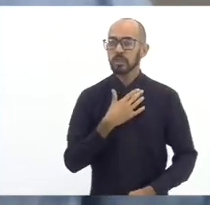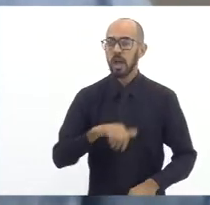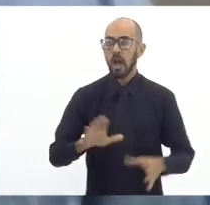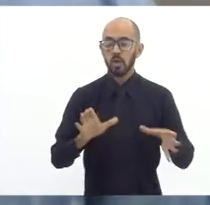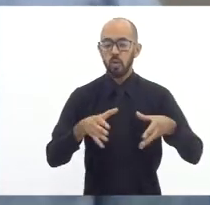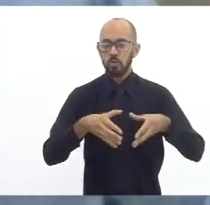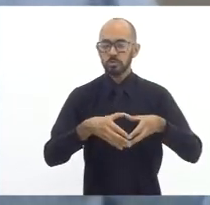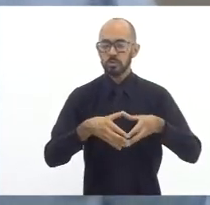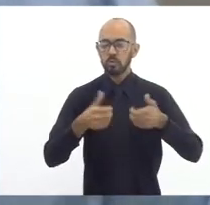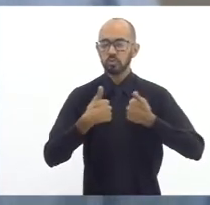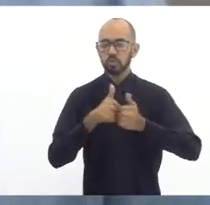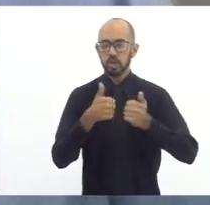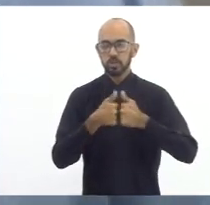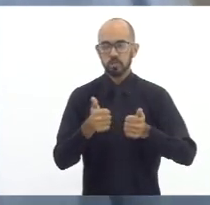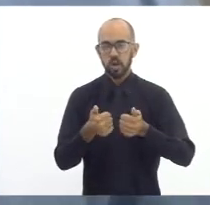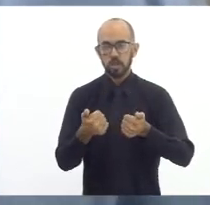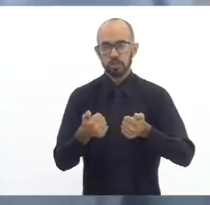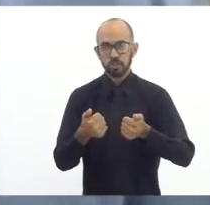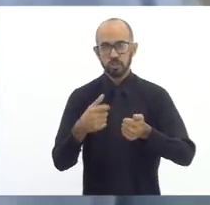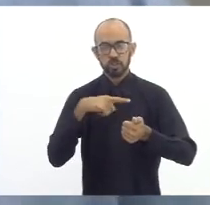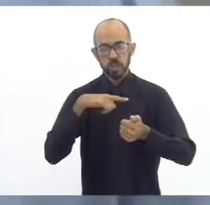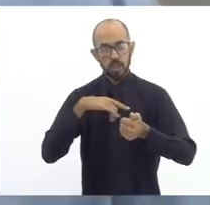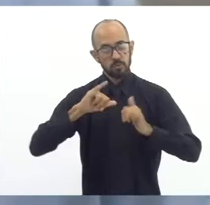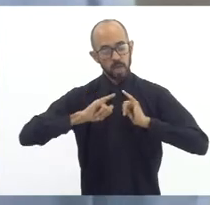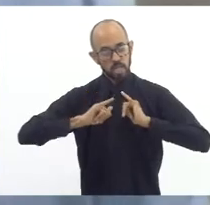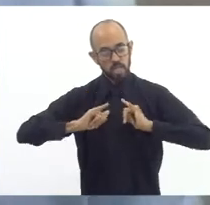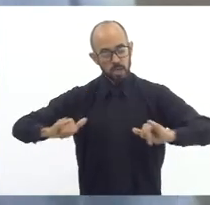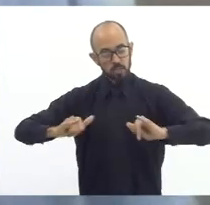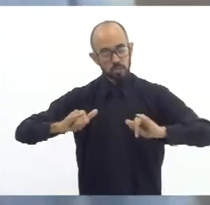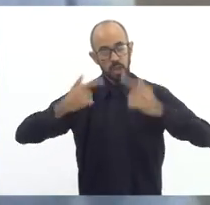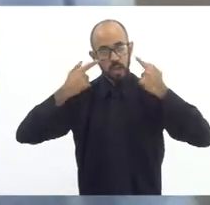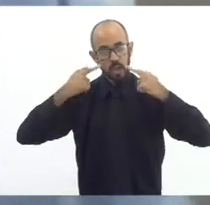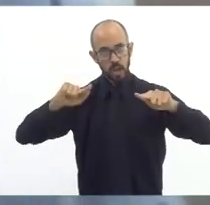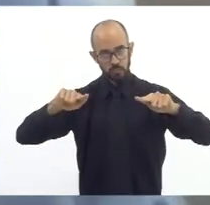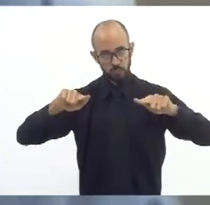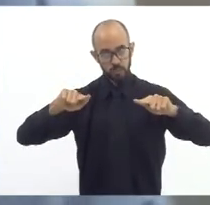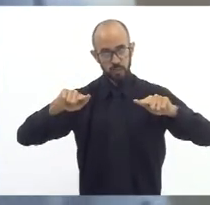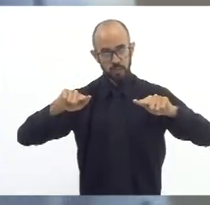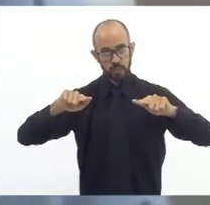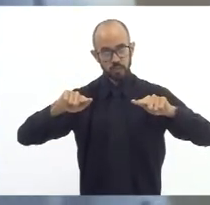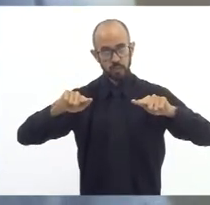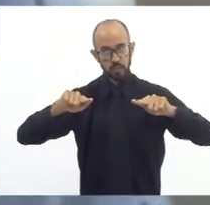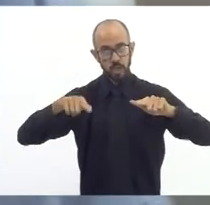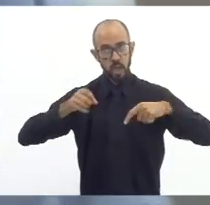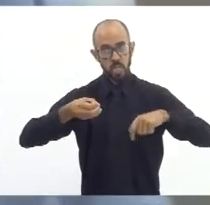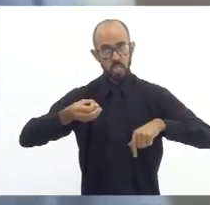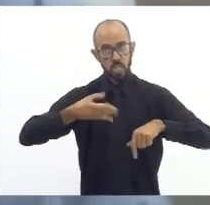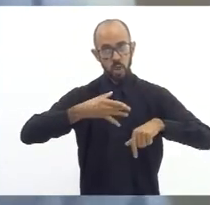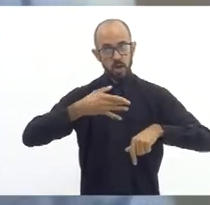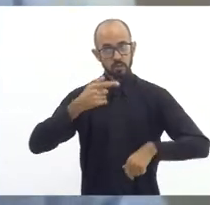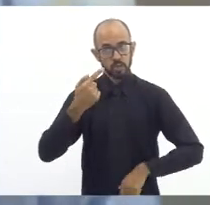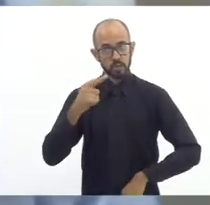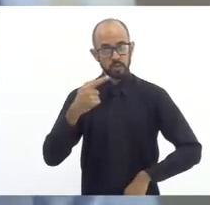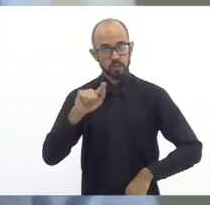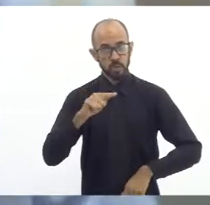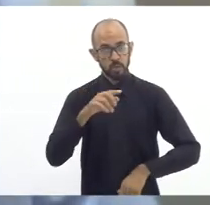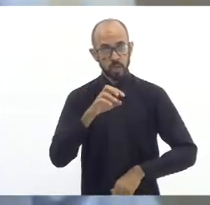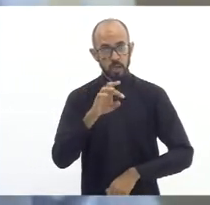Transporte recebeu uma denúncia gravíssima. A nova gestão da Rio